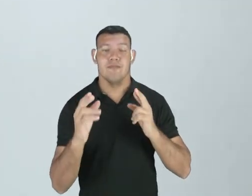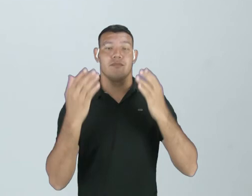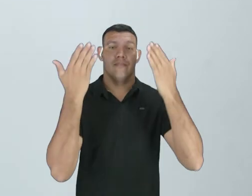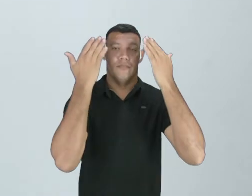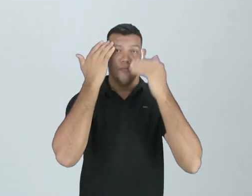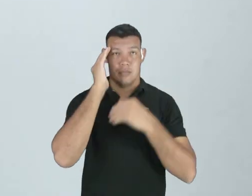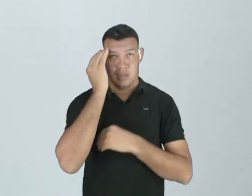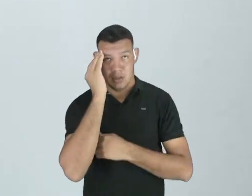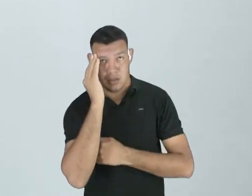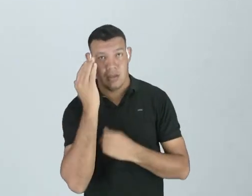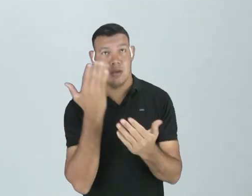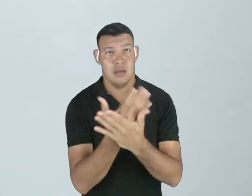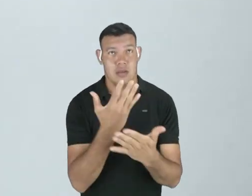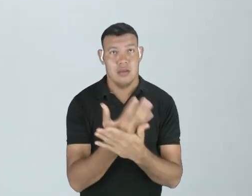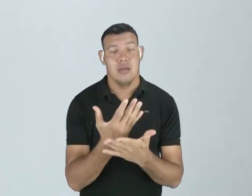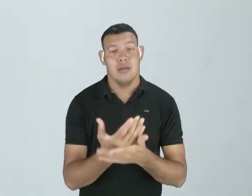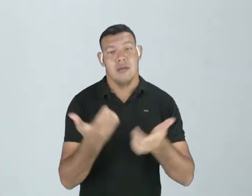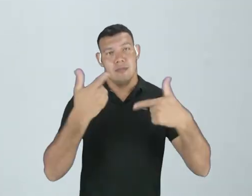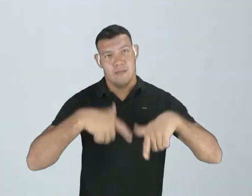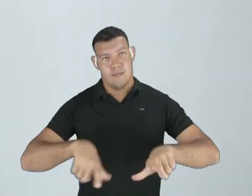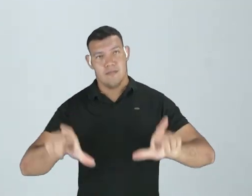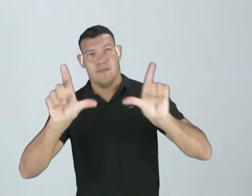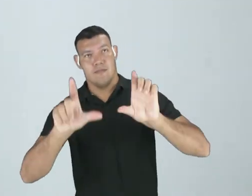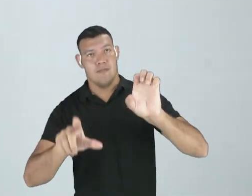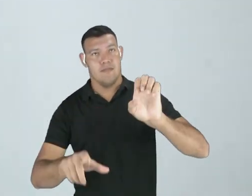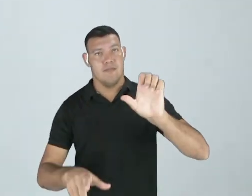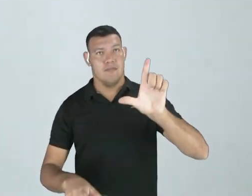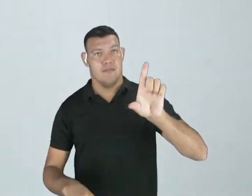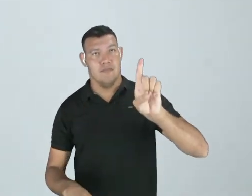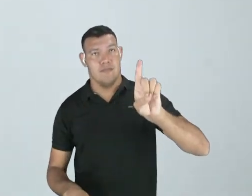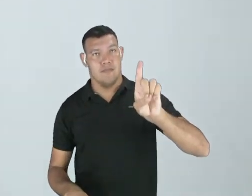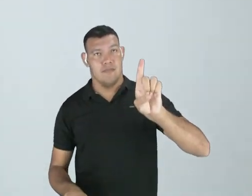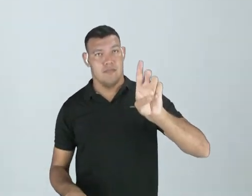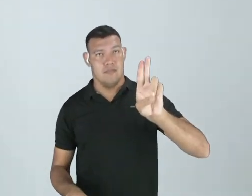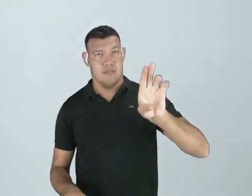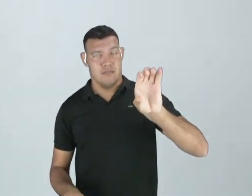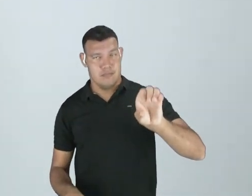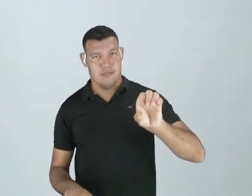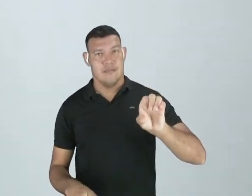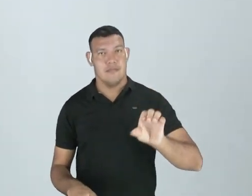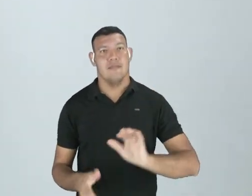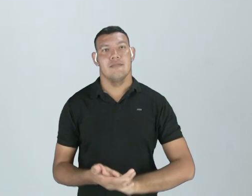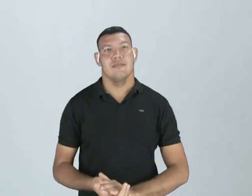Educação, que lá vocês podem ver essa aula e outras quantas vezes vocês quiserem, certo?